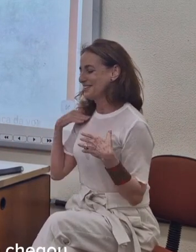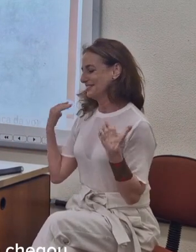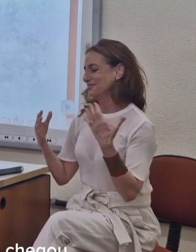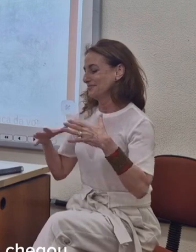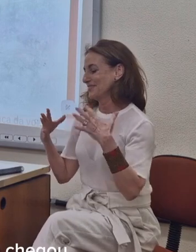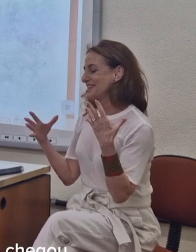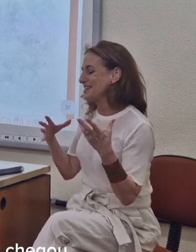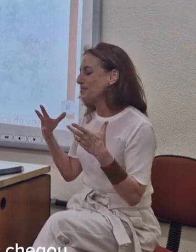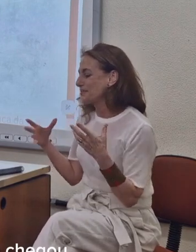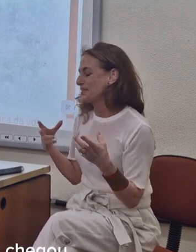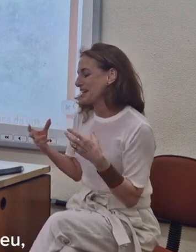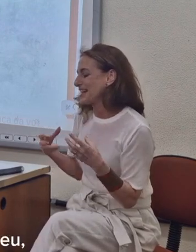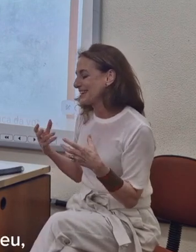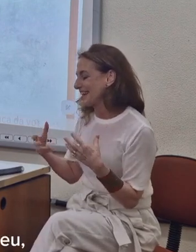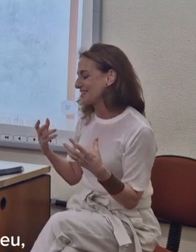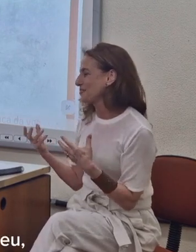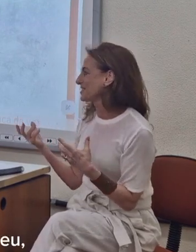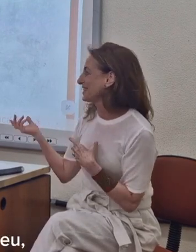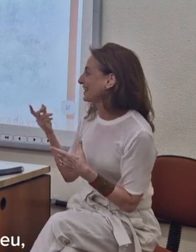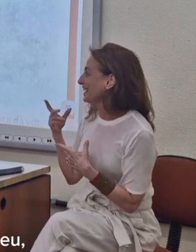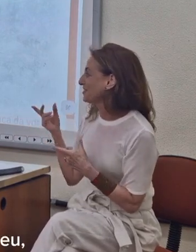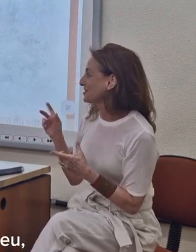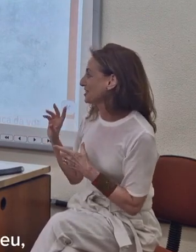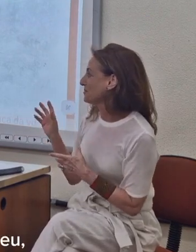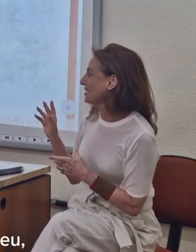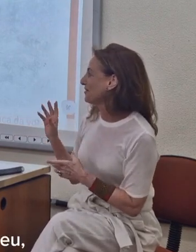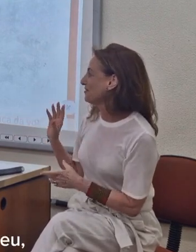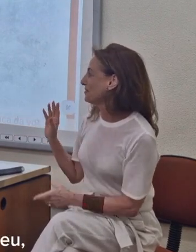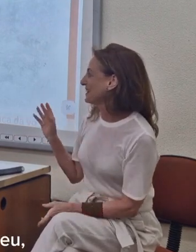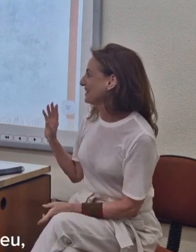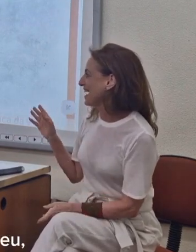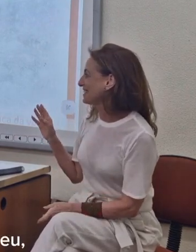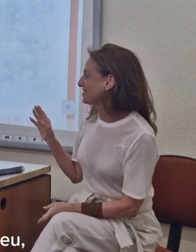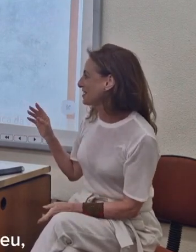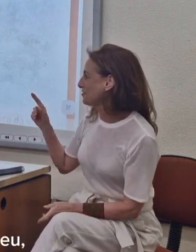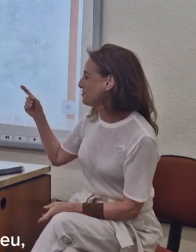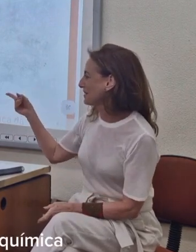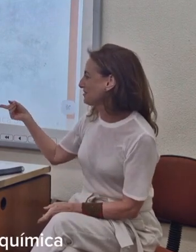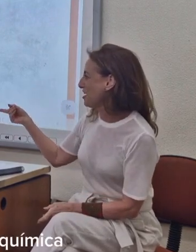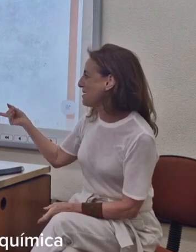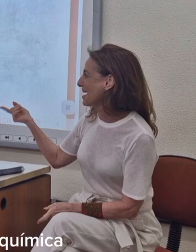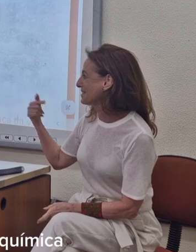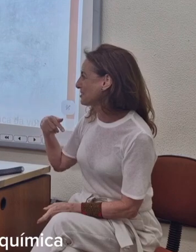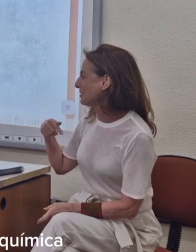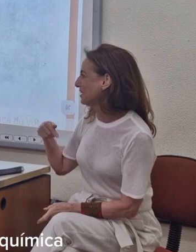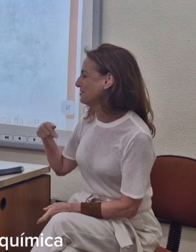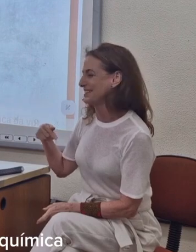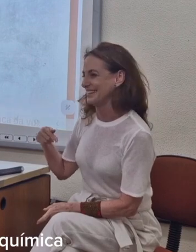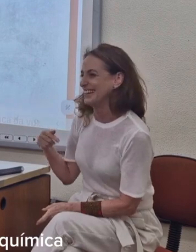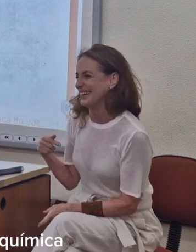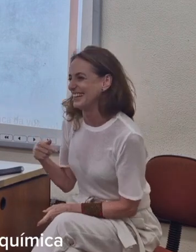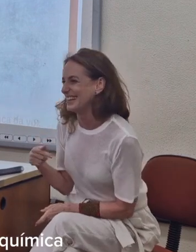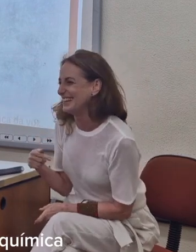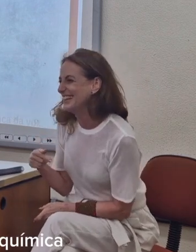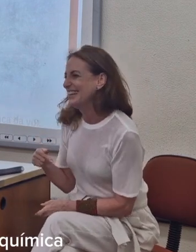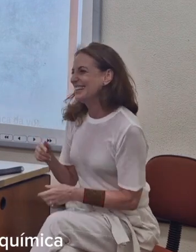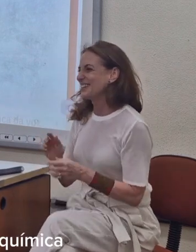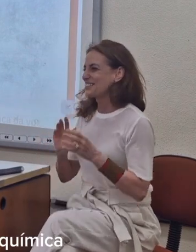chegou, era assim, que ela tem essa coisa que nem eu tinha uma familiaridade, ela é formada em farmácia e